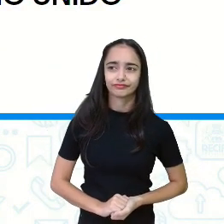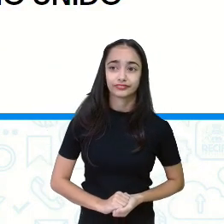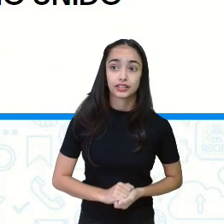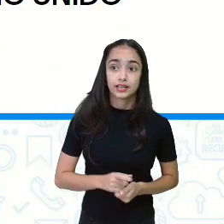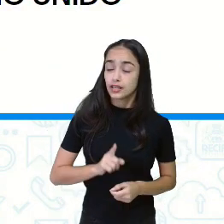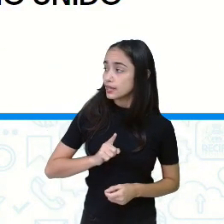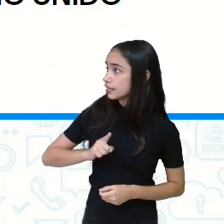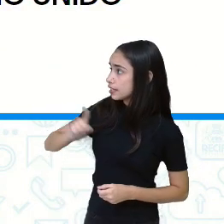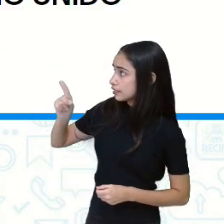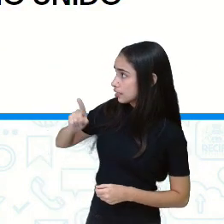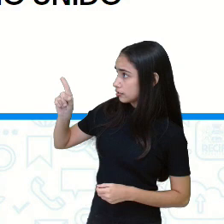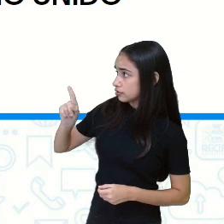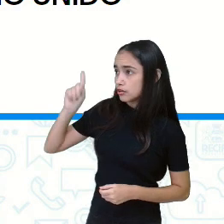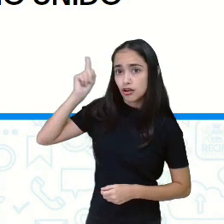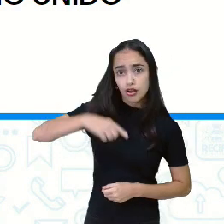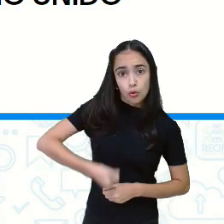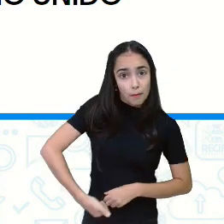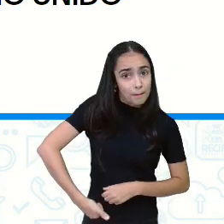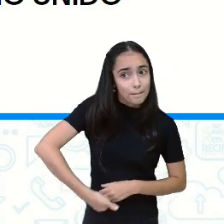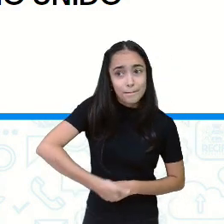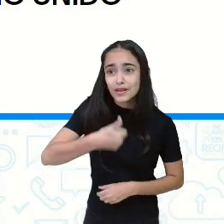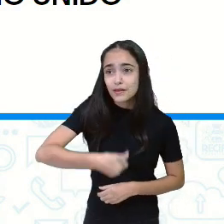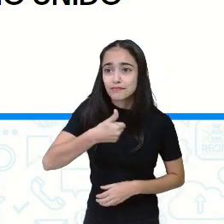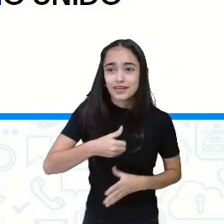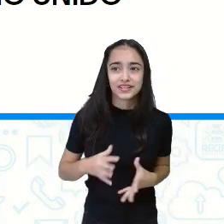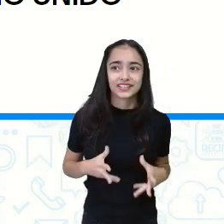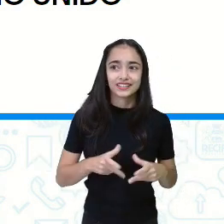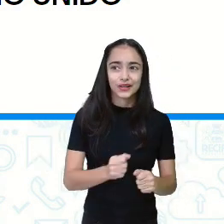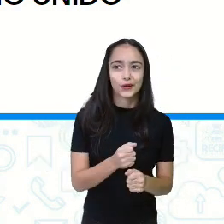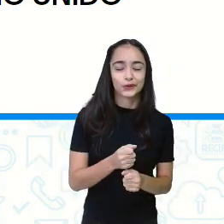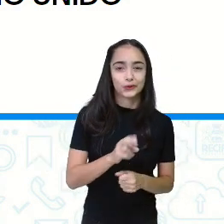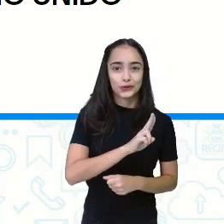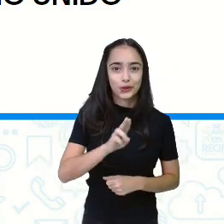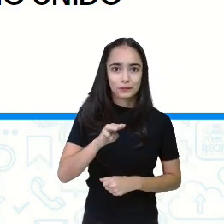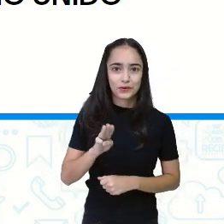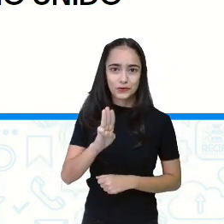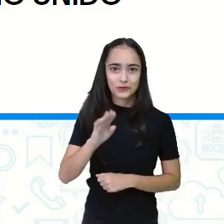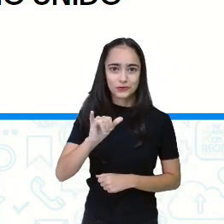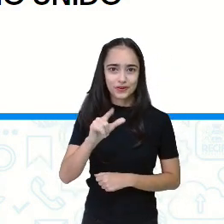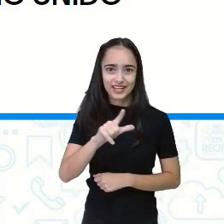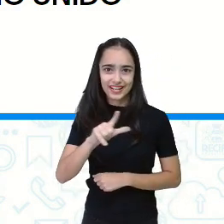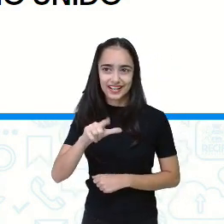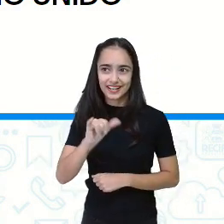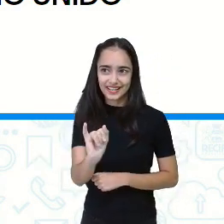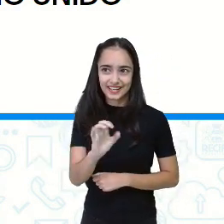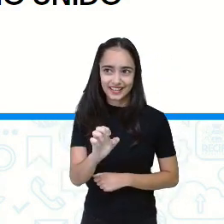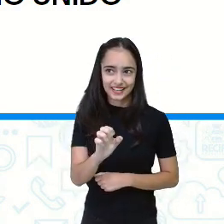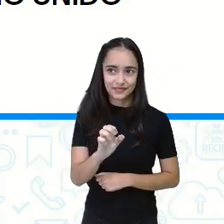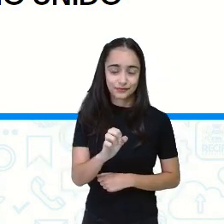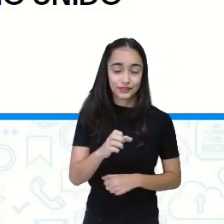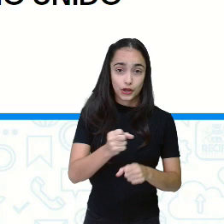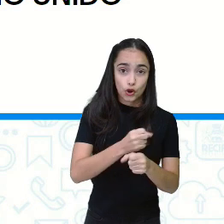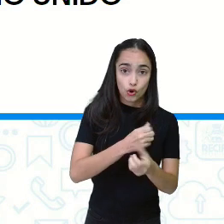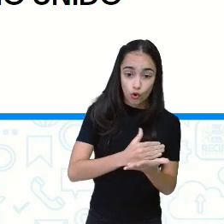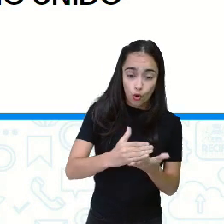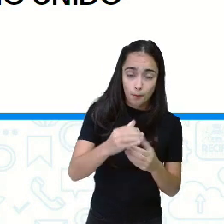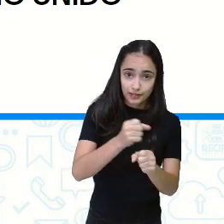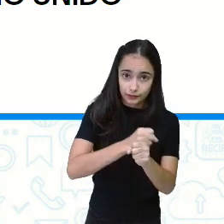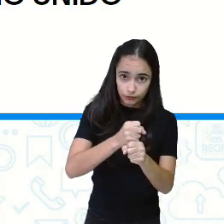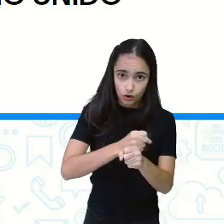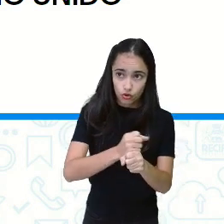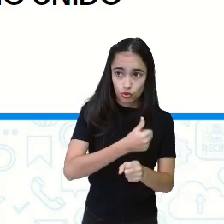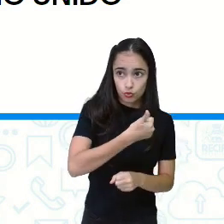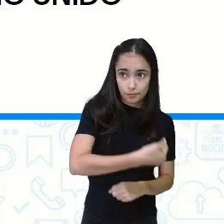foi o primeiro mascote, Jonaci. Olha só, o Willy, porque eles começaram a surgir a partir de